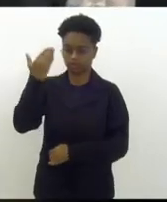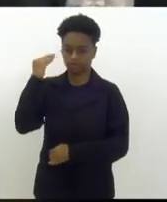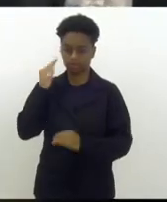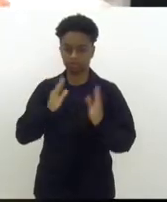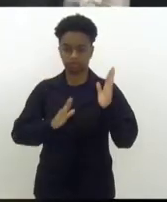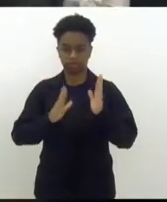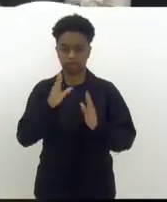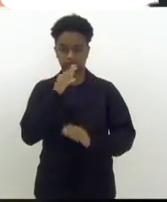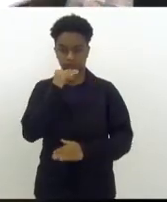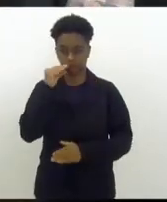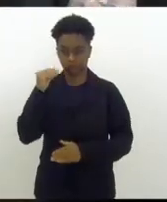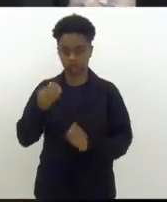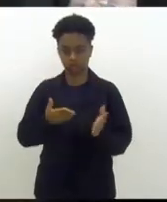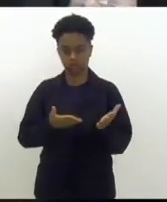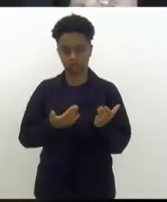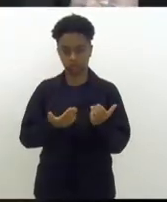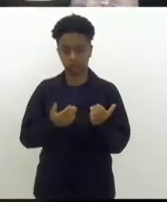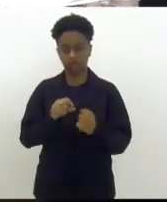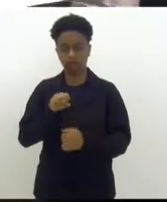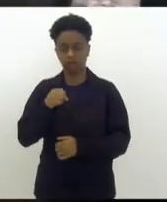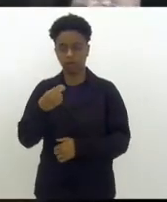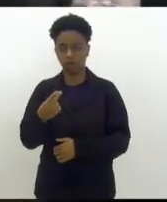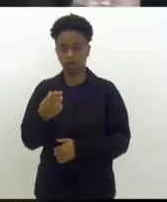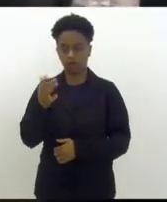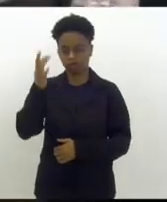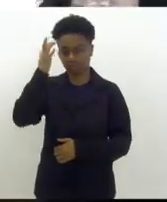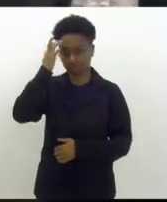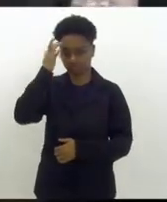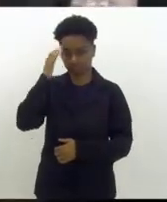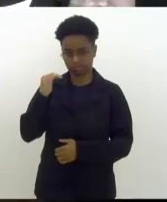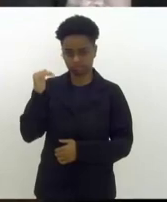Juventude ou na maturidade